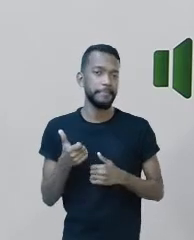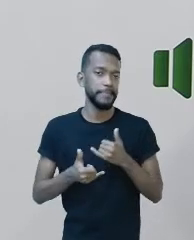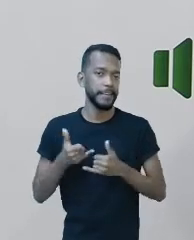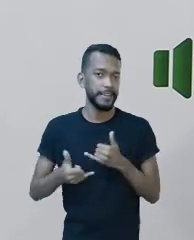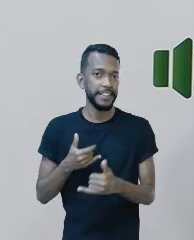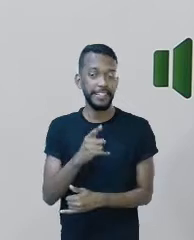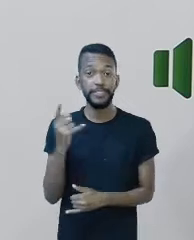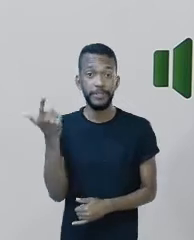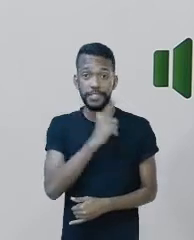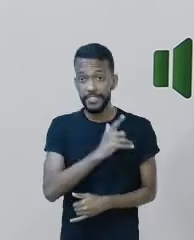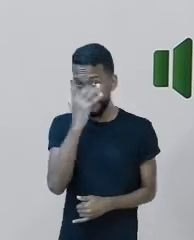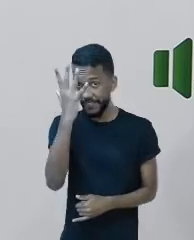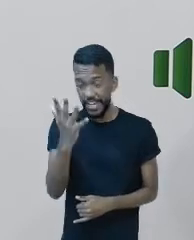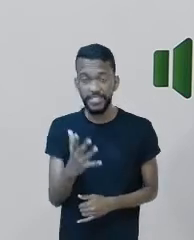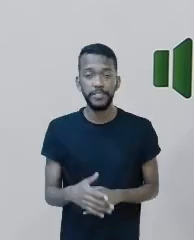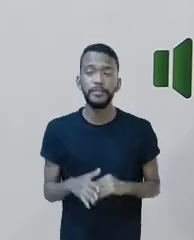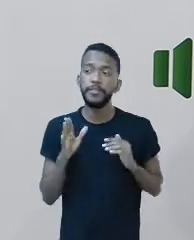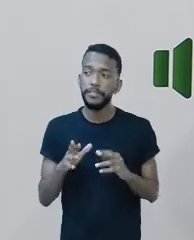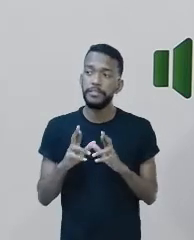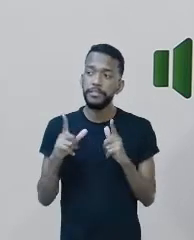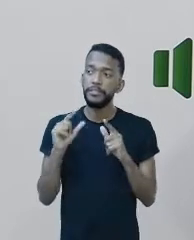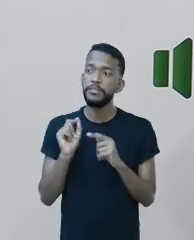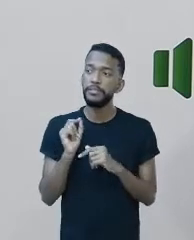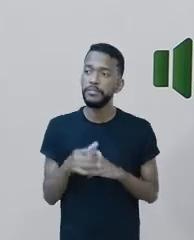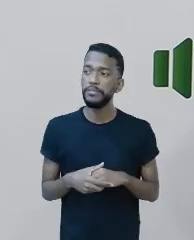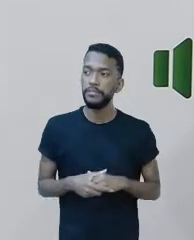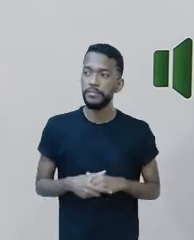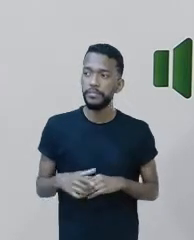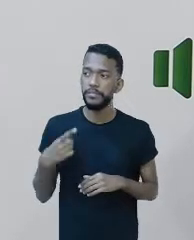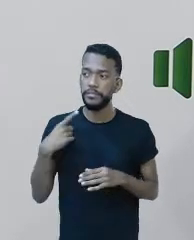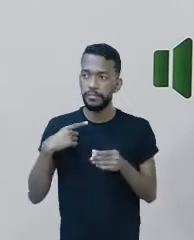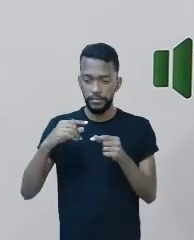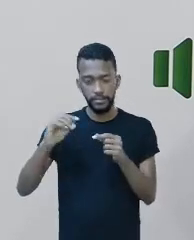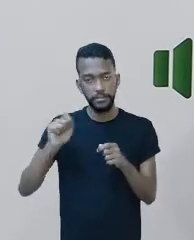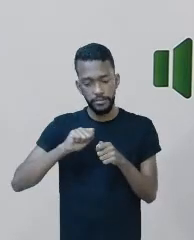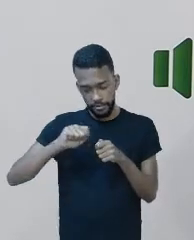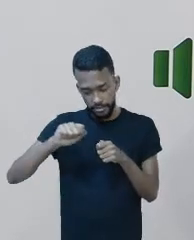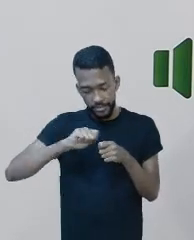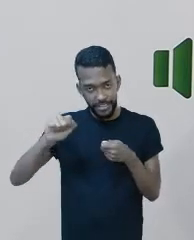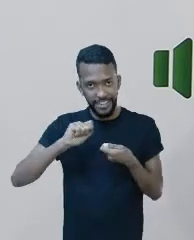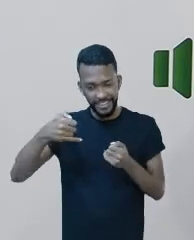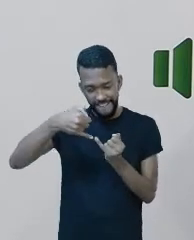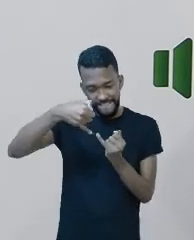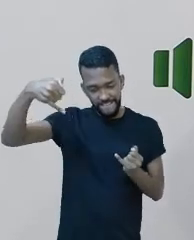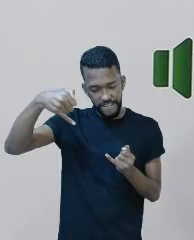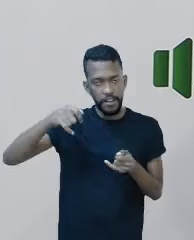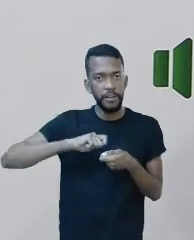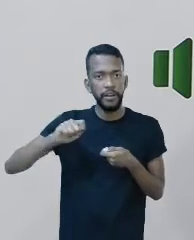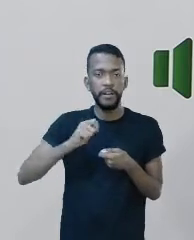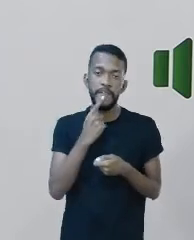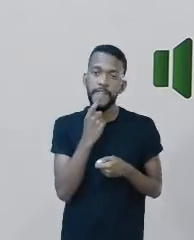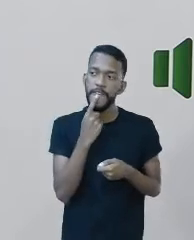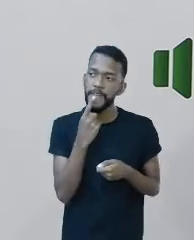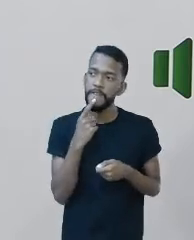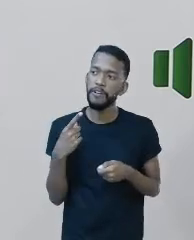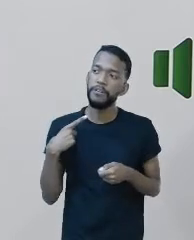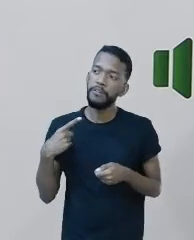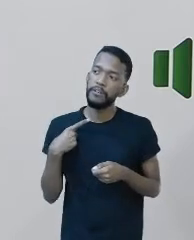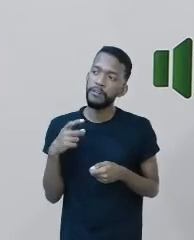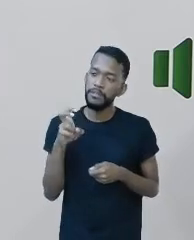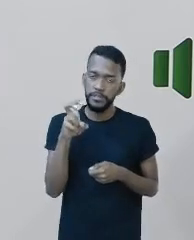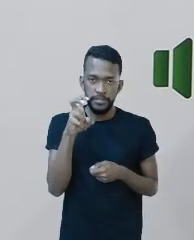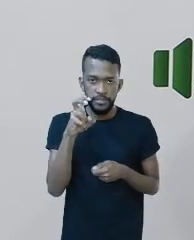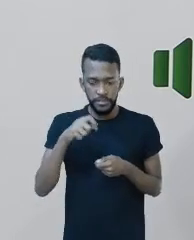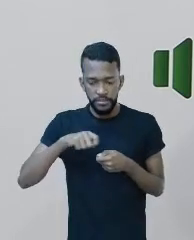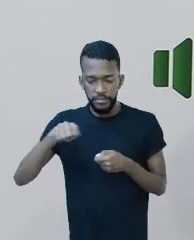aí? Olha só, a única diferença é que eu peguei, ó, pintei alguns palitinhos de vermelho. Aqui eu tenho